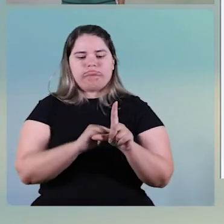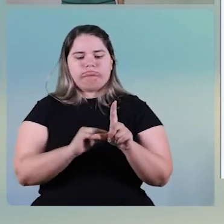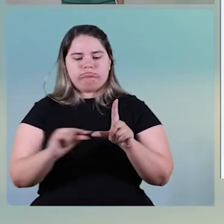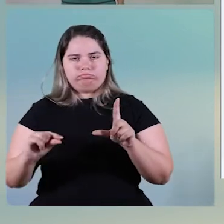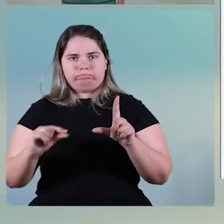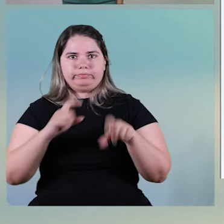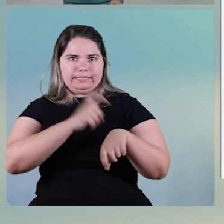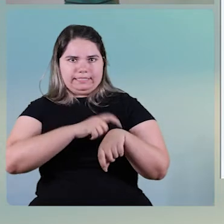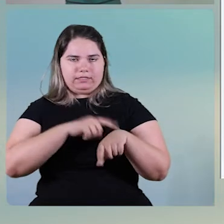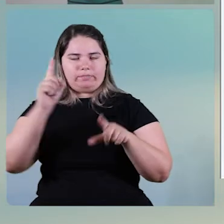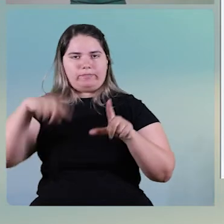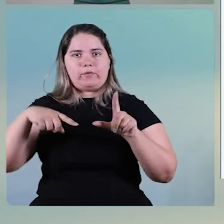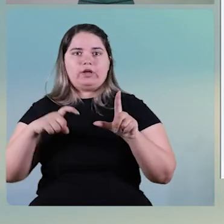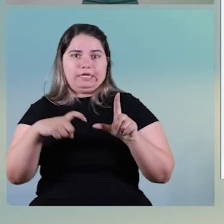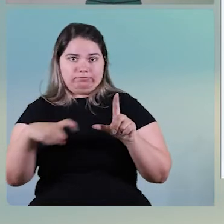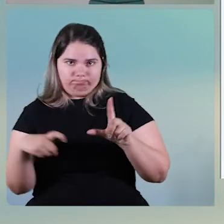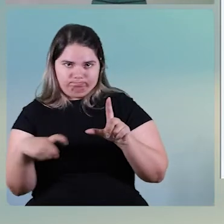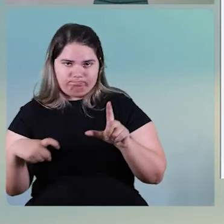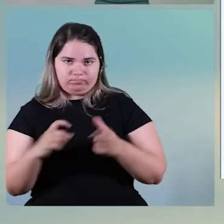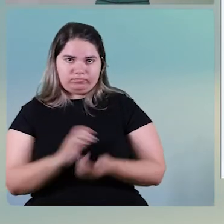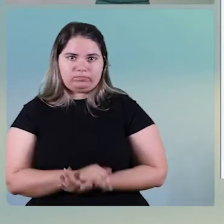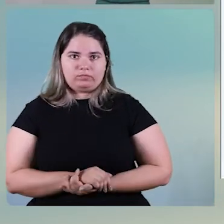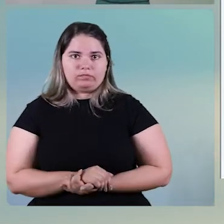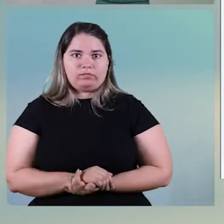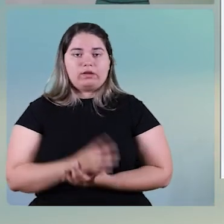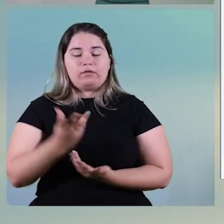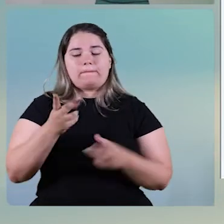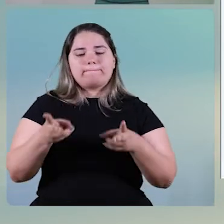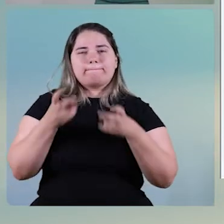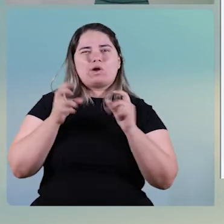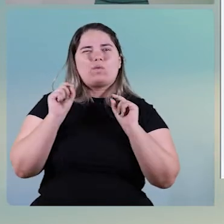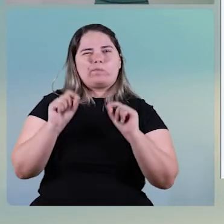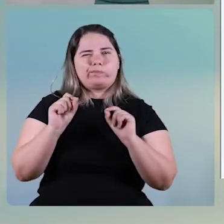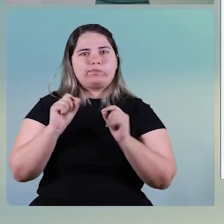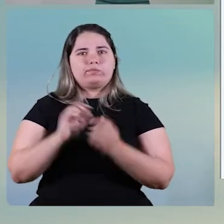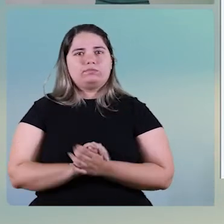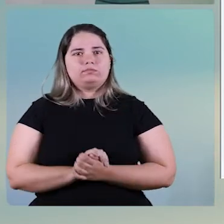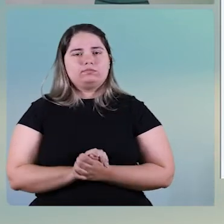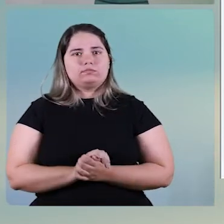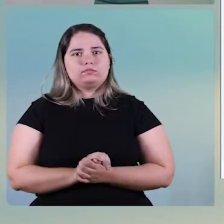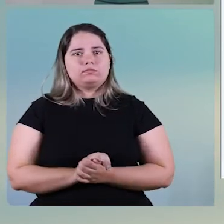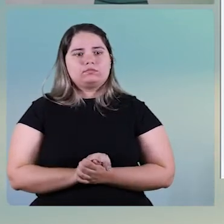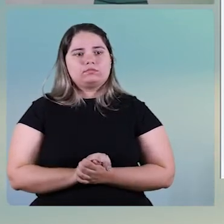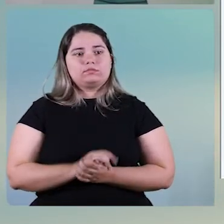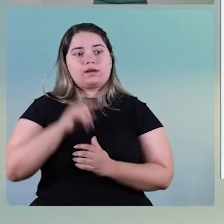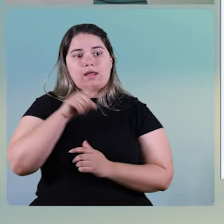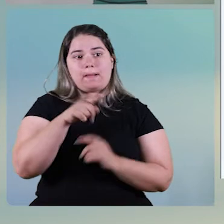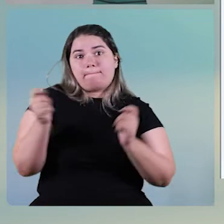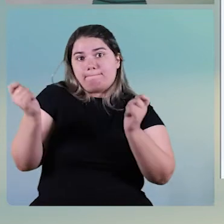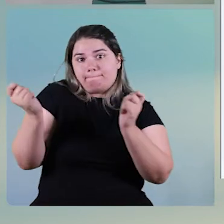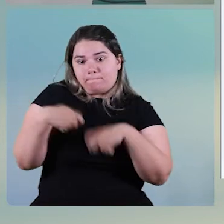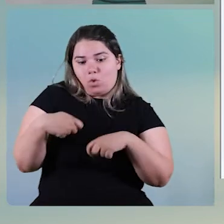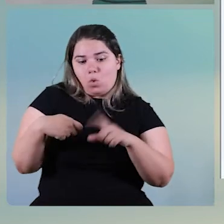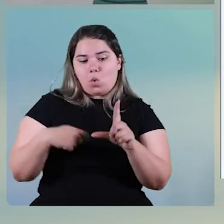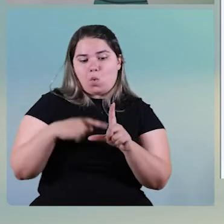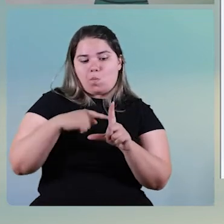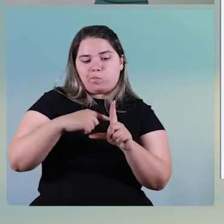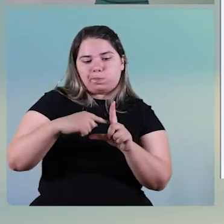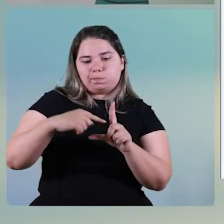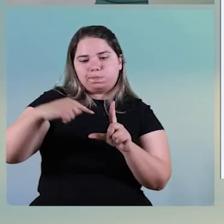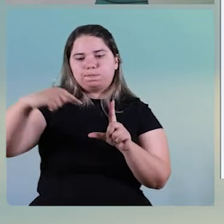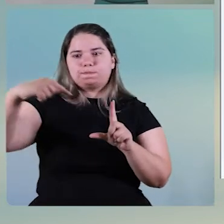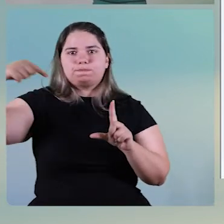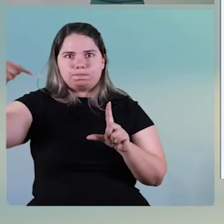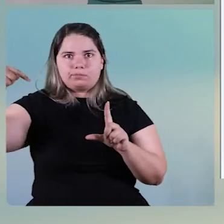x, e aí você vai ver que a reta, a reta pode ser inclinada para a direita,